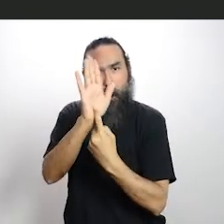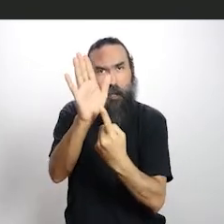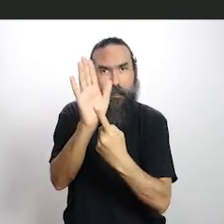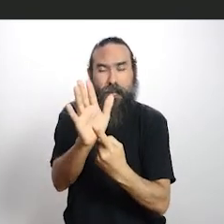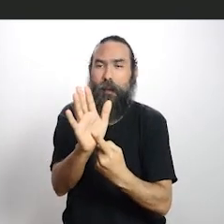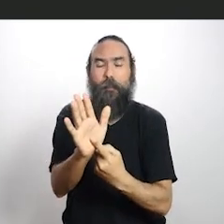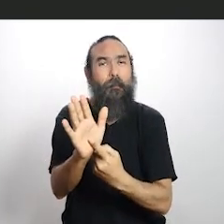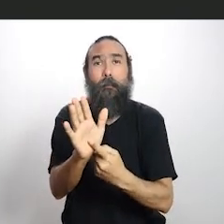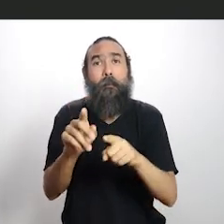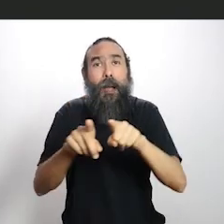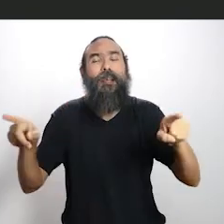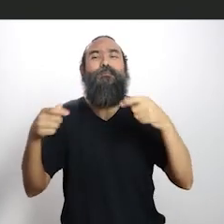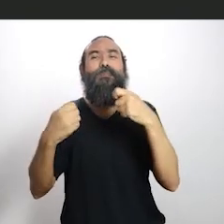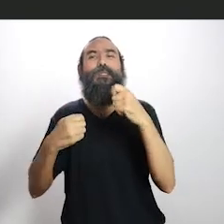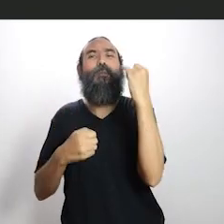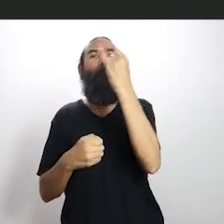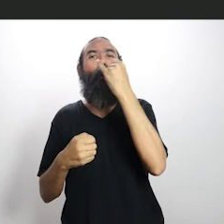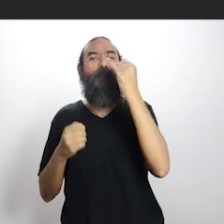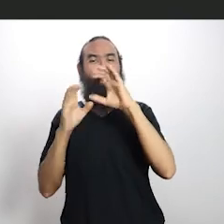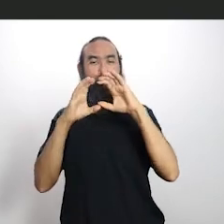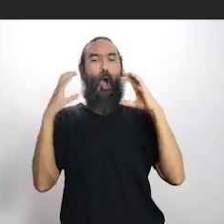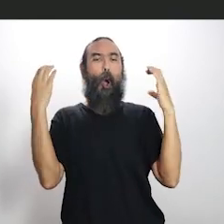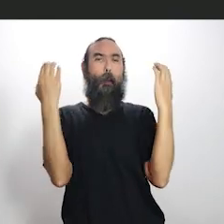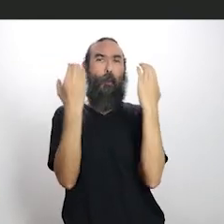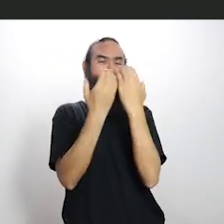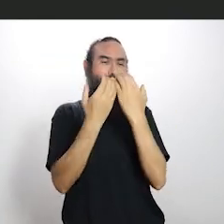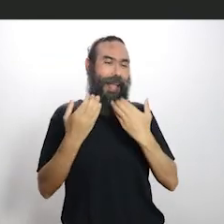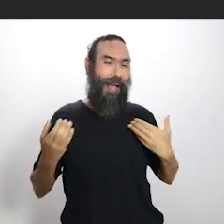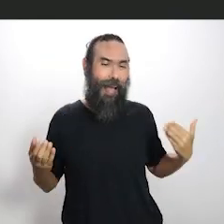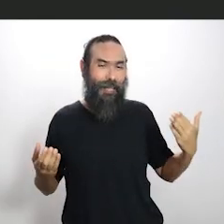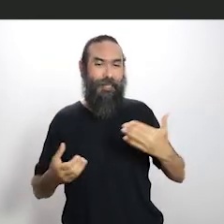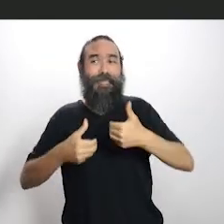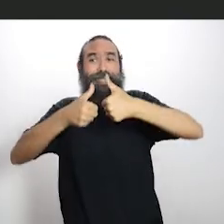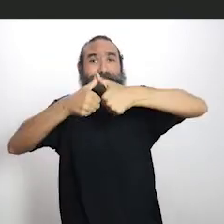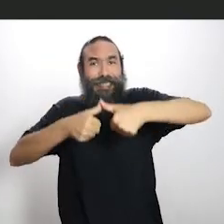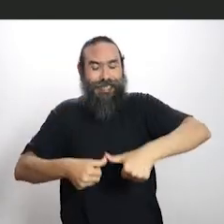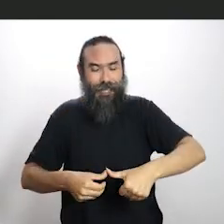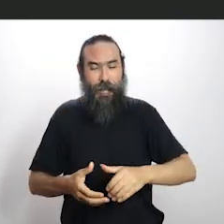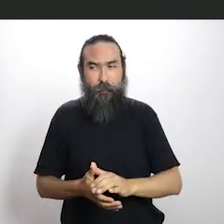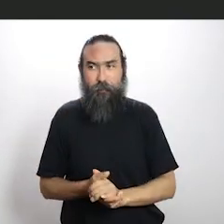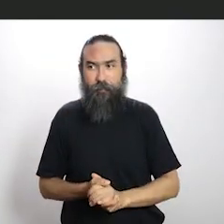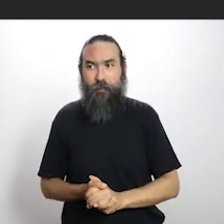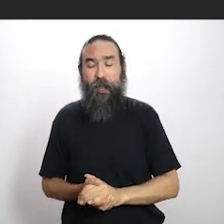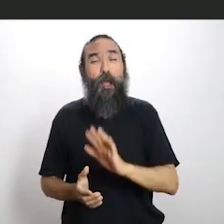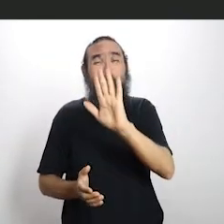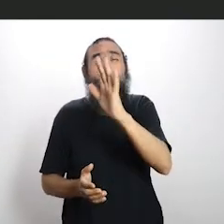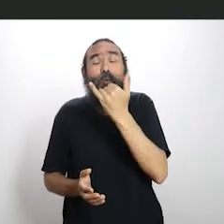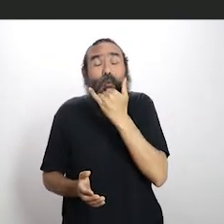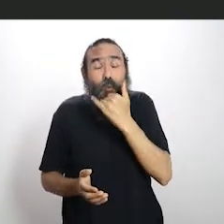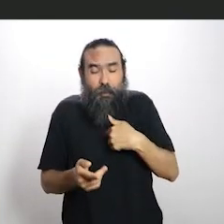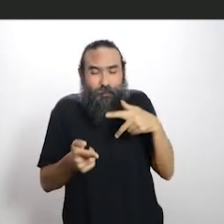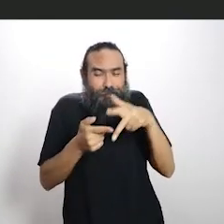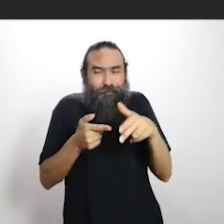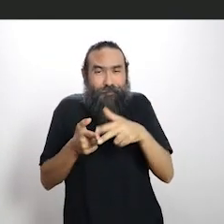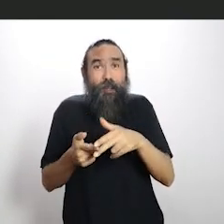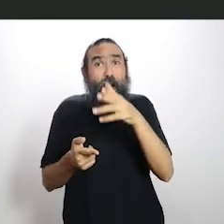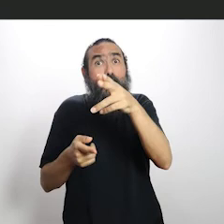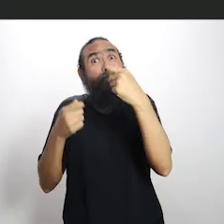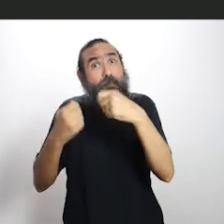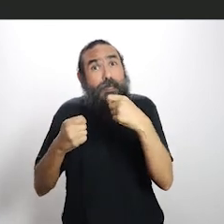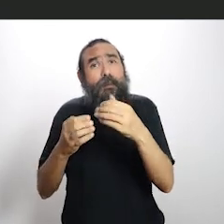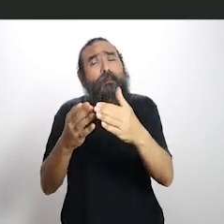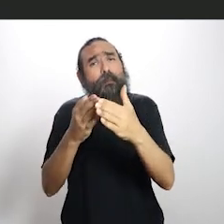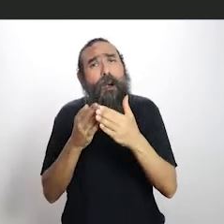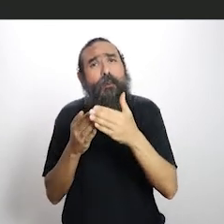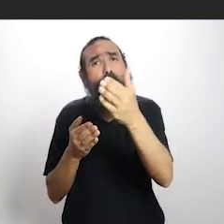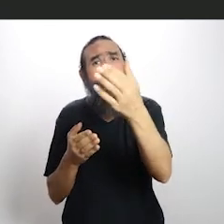pode aproveitar replicar no Estado entendeu eu acho muito importante a experiência vivida você ter uma experiência vivida eu